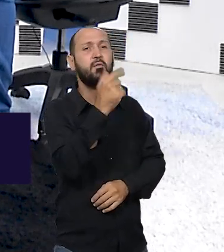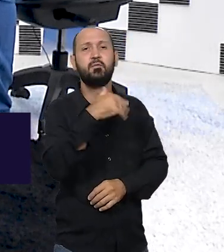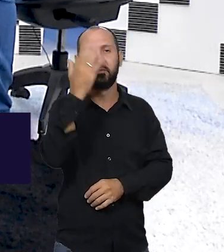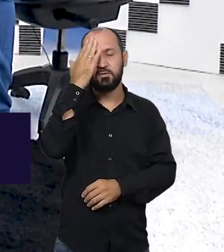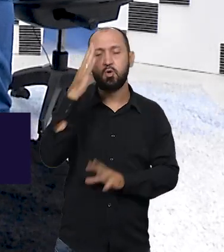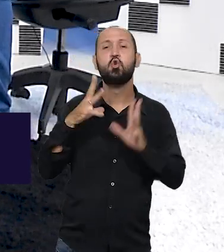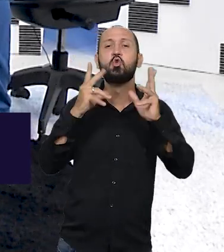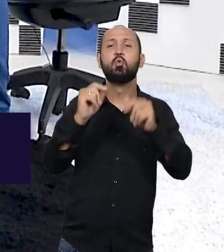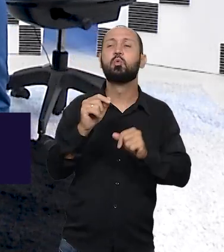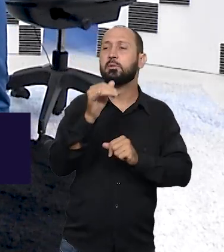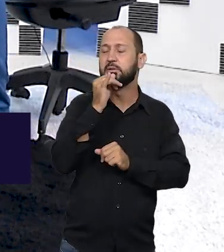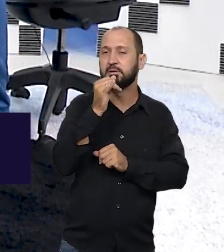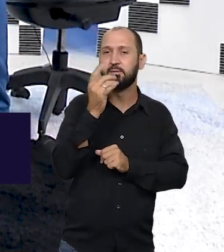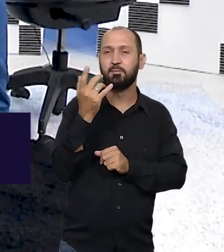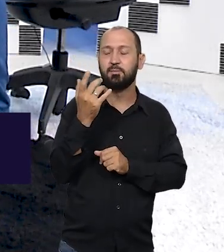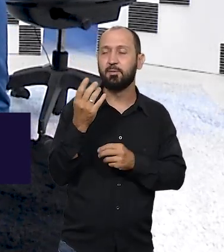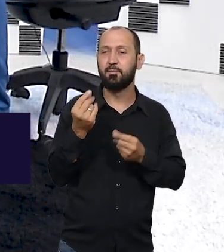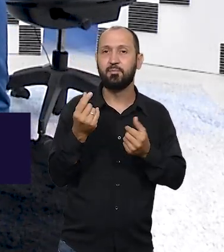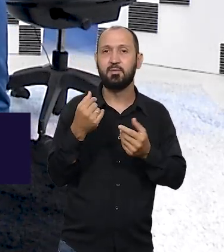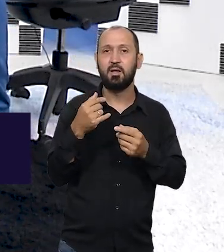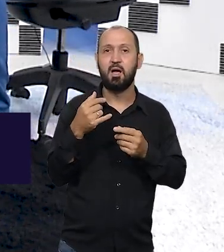aviões, eu sei tudo sobre